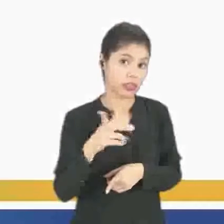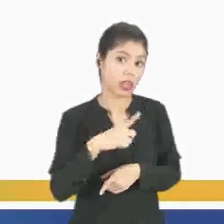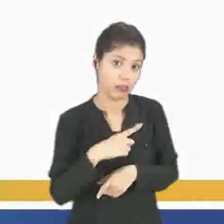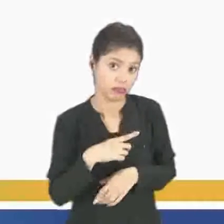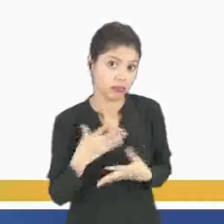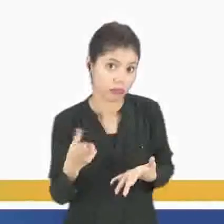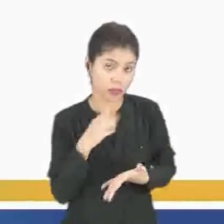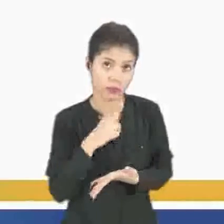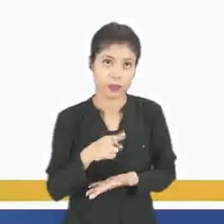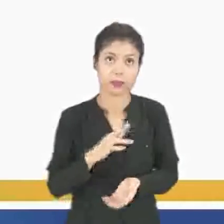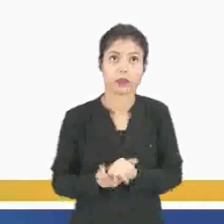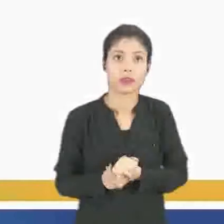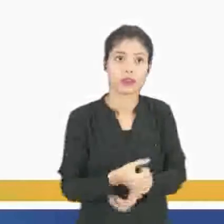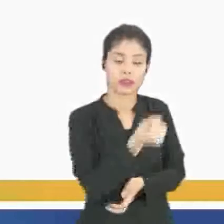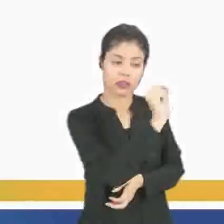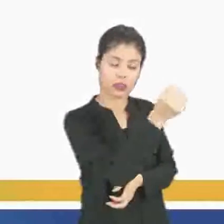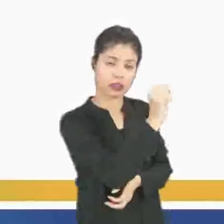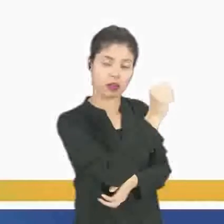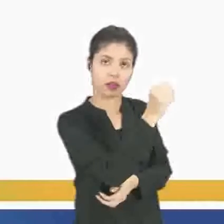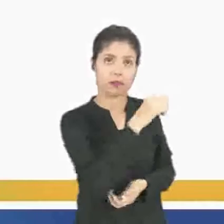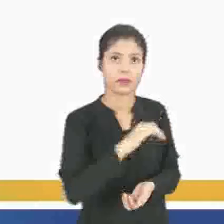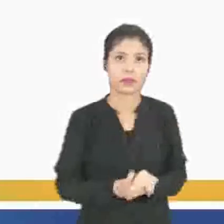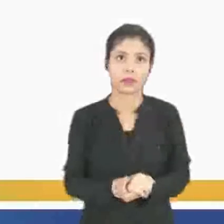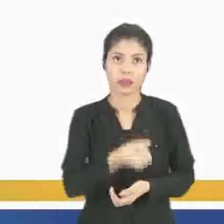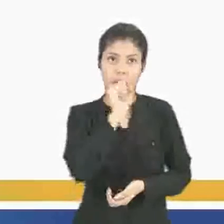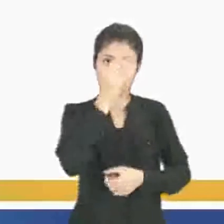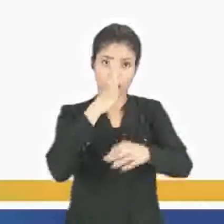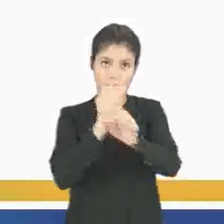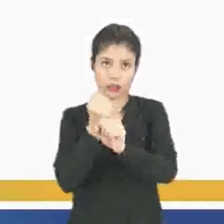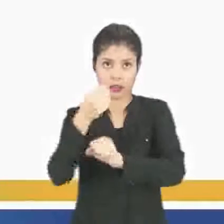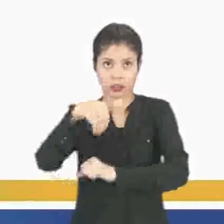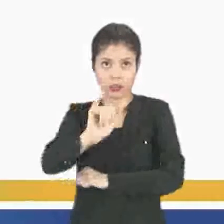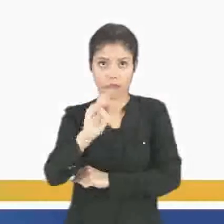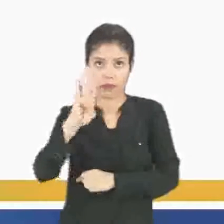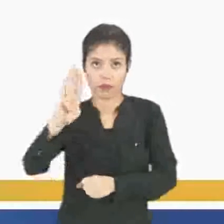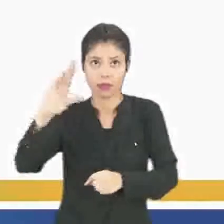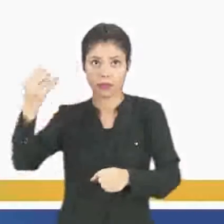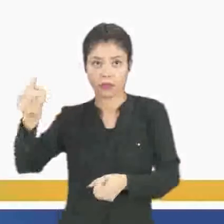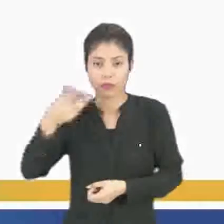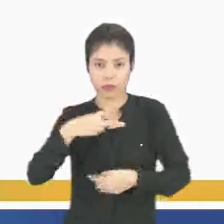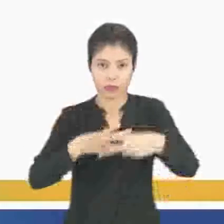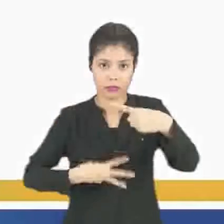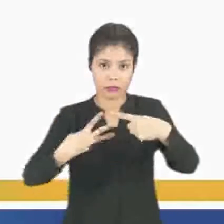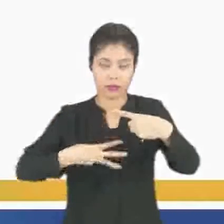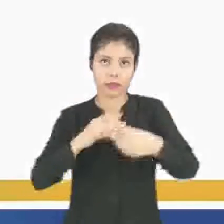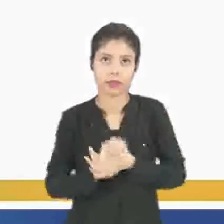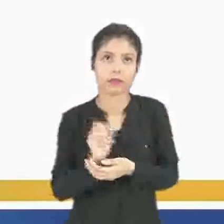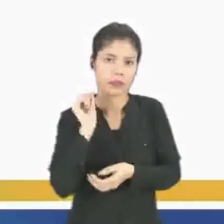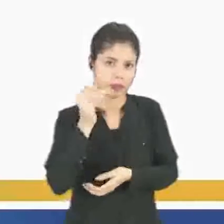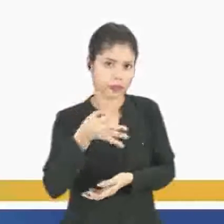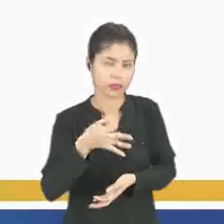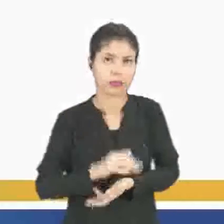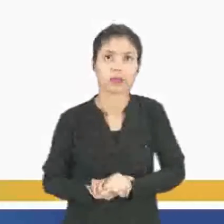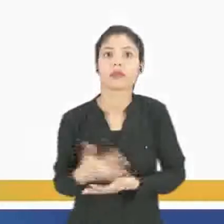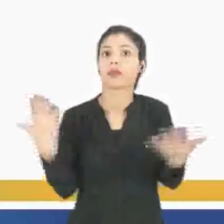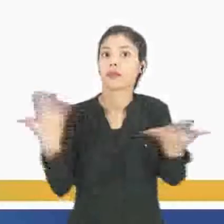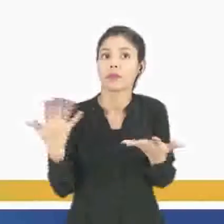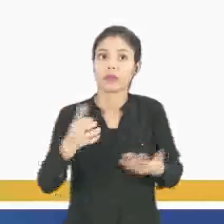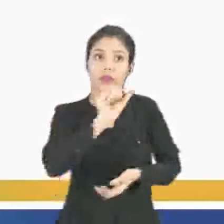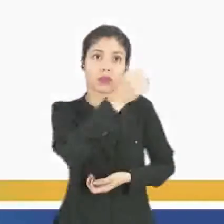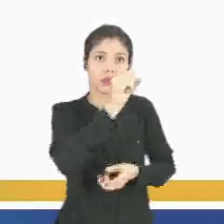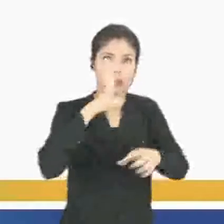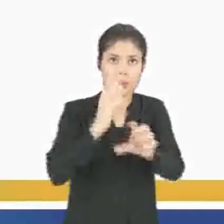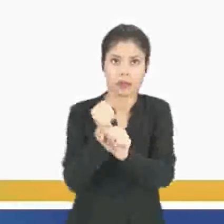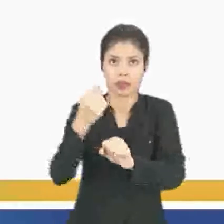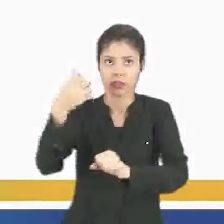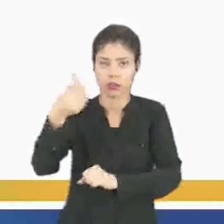8. Ó. Vamos fazer a substituição. 8 mais YB mais 6 sobre 3. Certo? Aí agora 8 mais